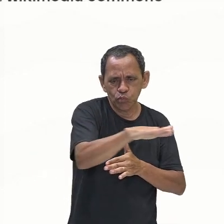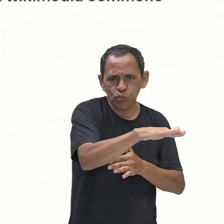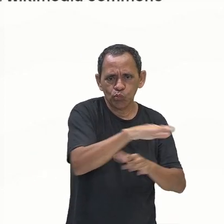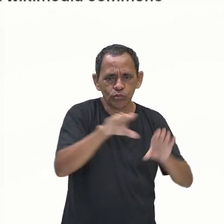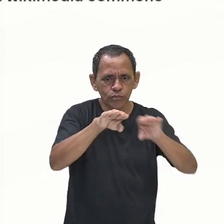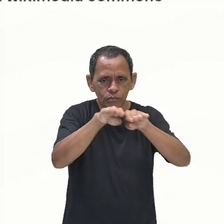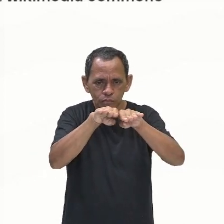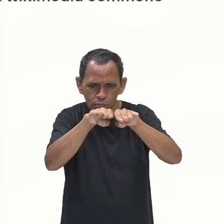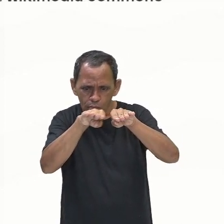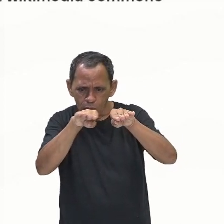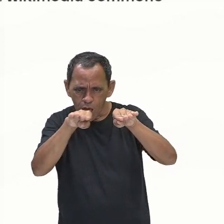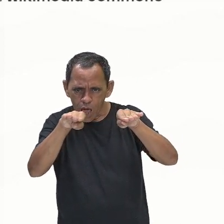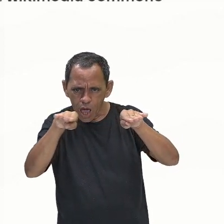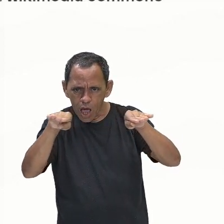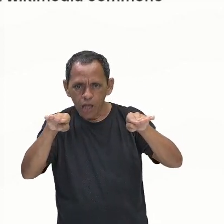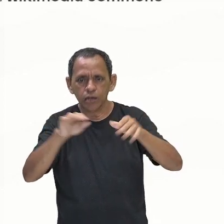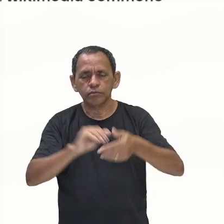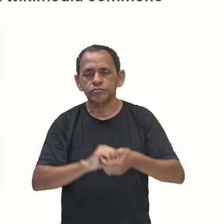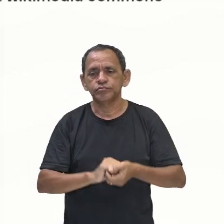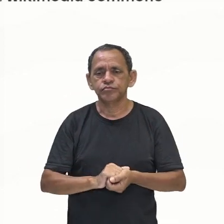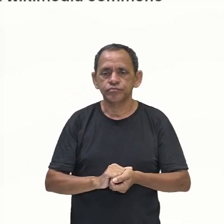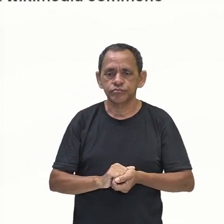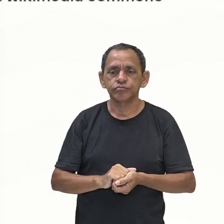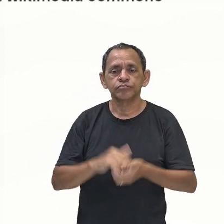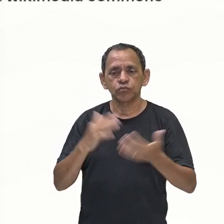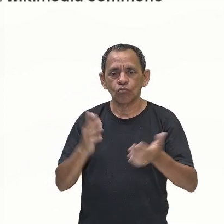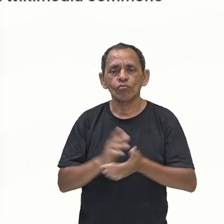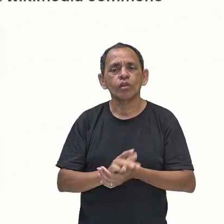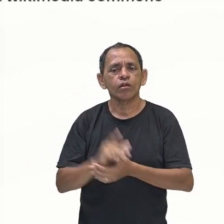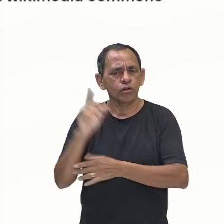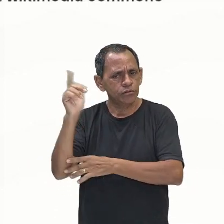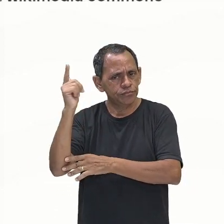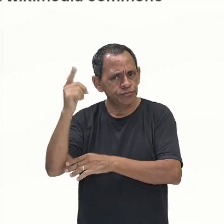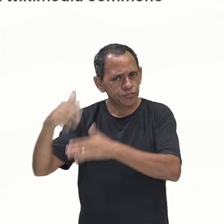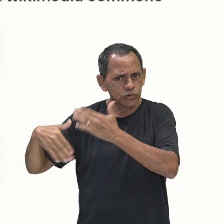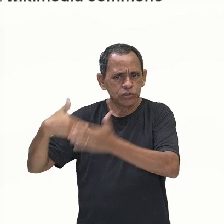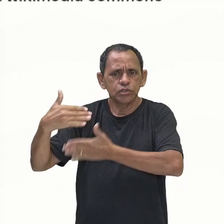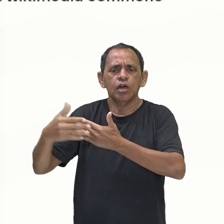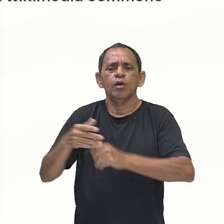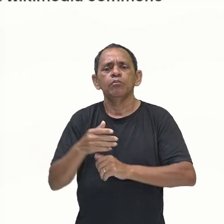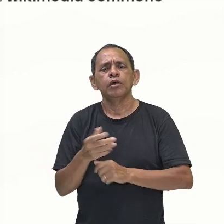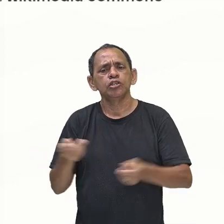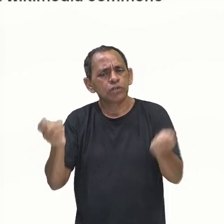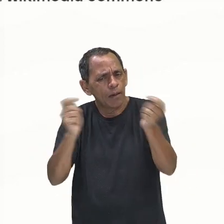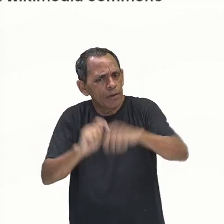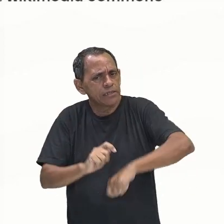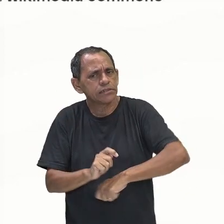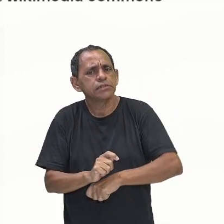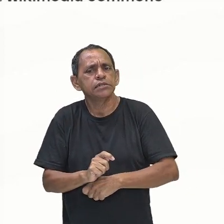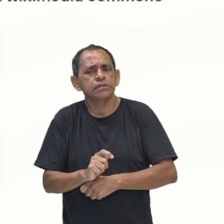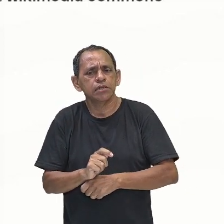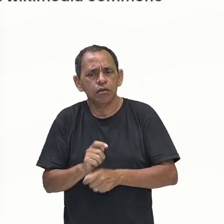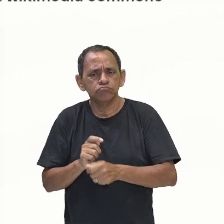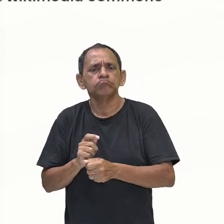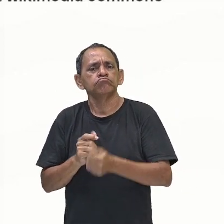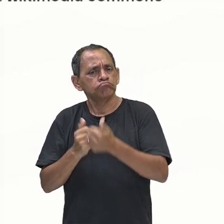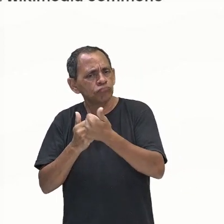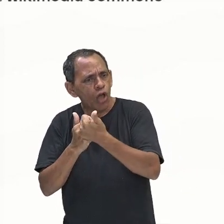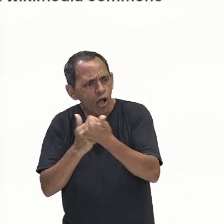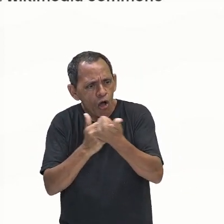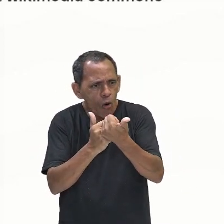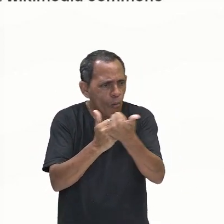através das imagens de satélite, o geoprocessamento também permite acompanhar e analisar eventos passados sobre